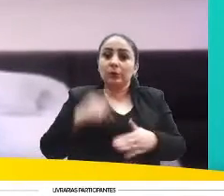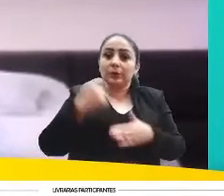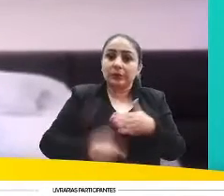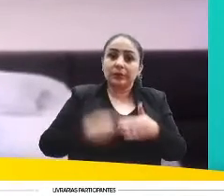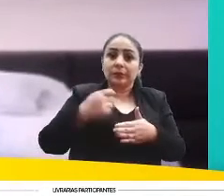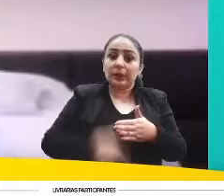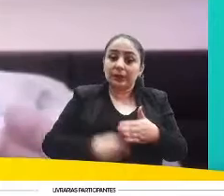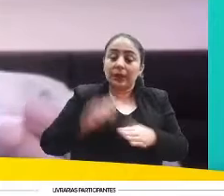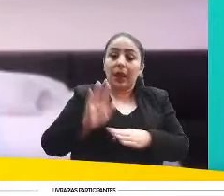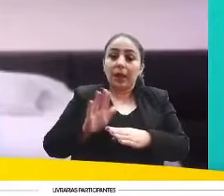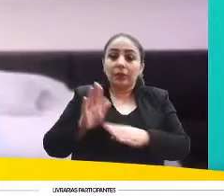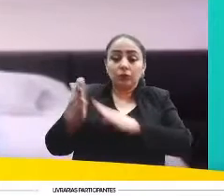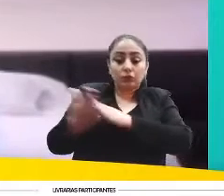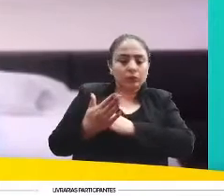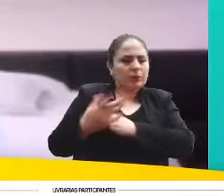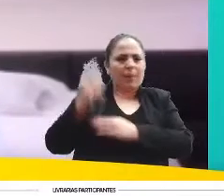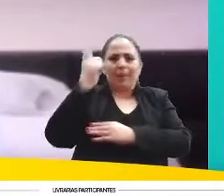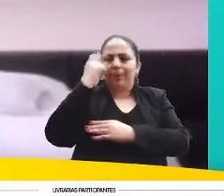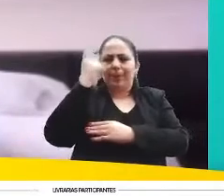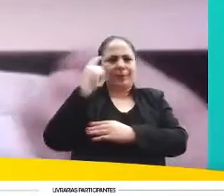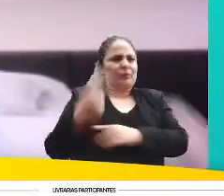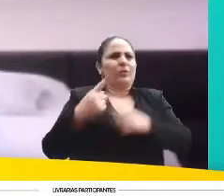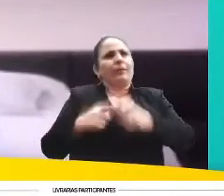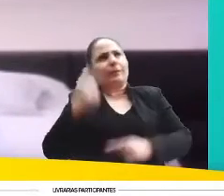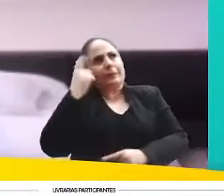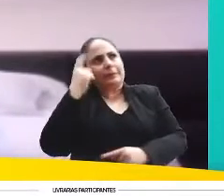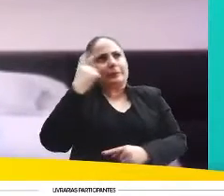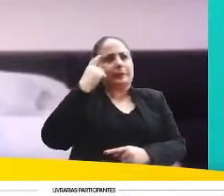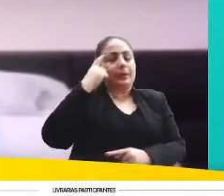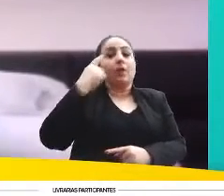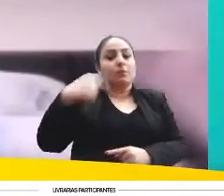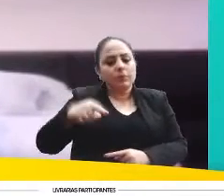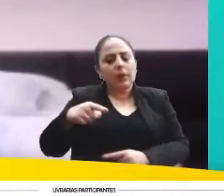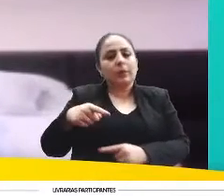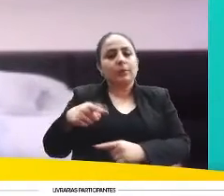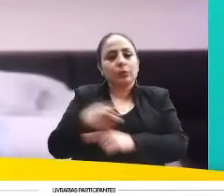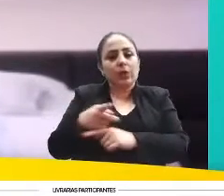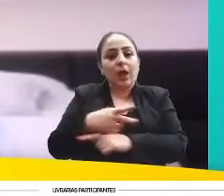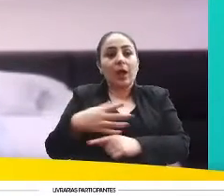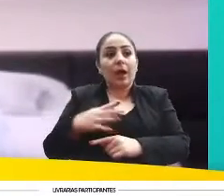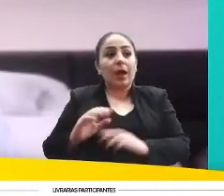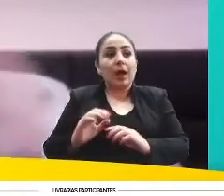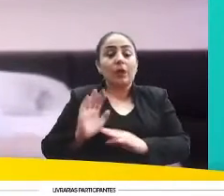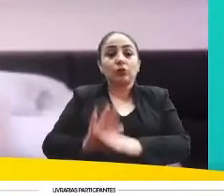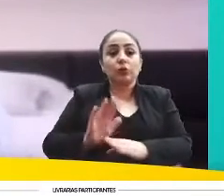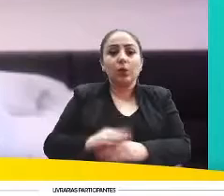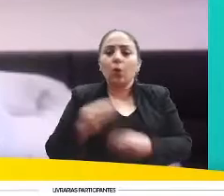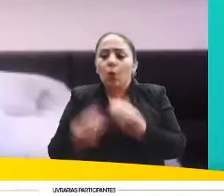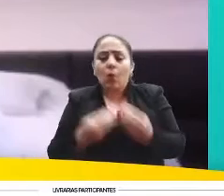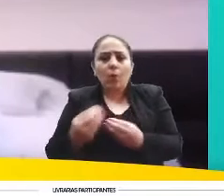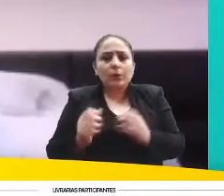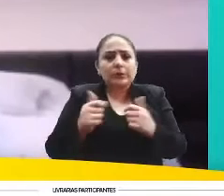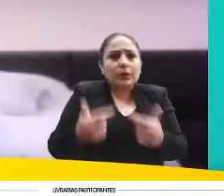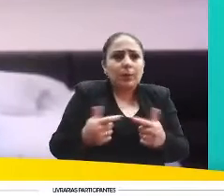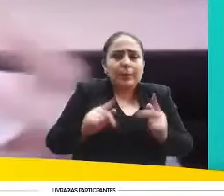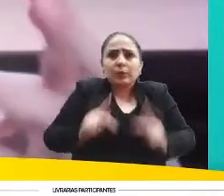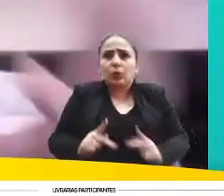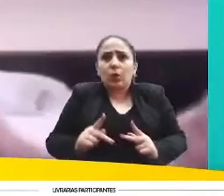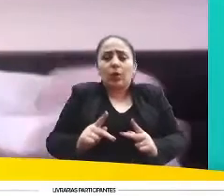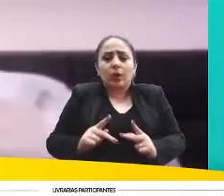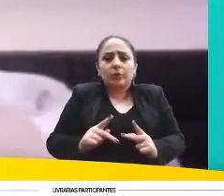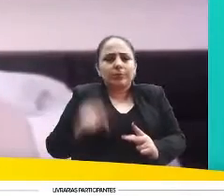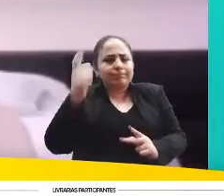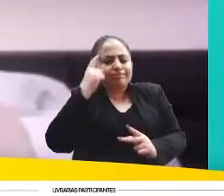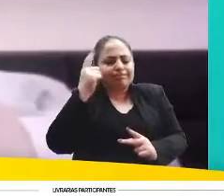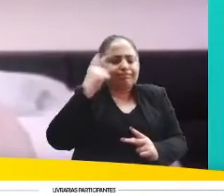procurem ajuda, não pensem duas vezes, procurem ajuda. Como eu devo agir em relação ao meu parente que está pensando e está